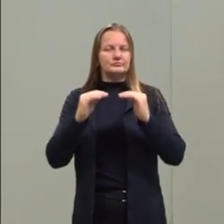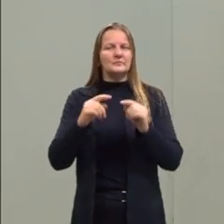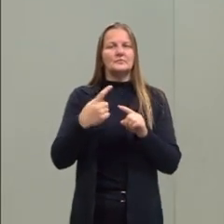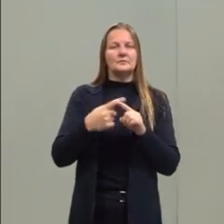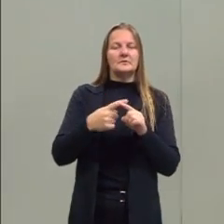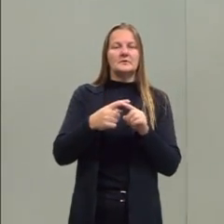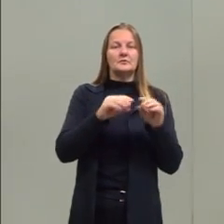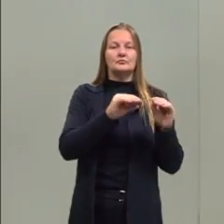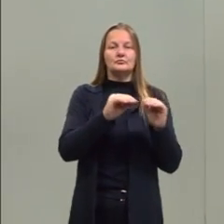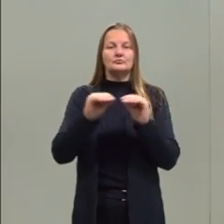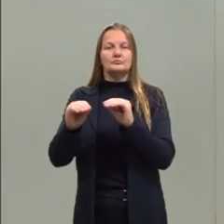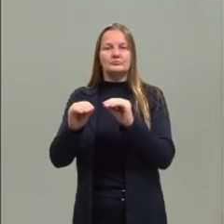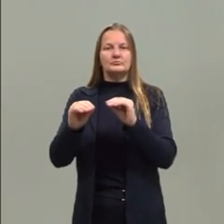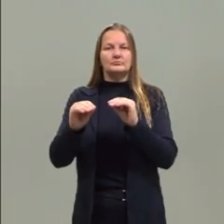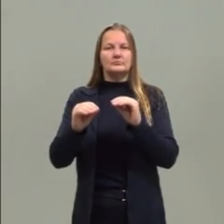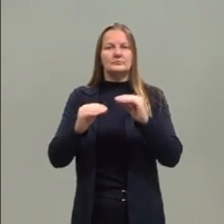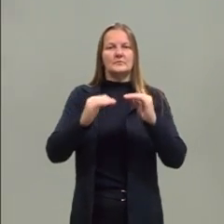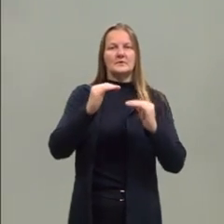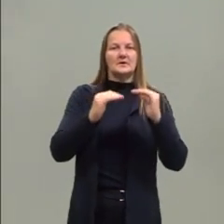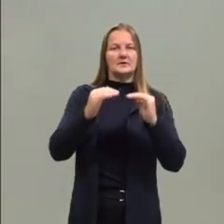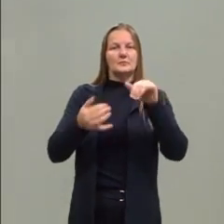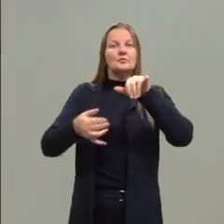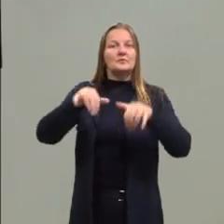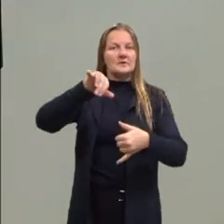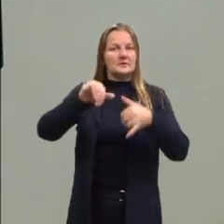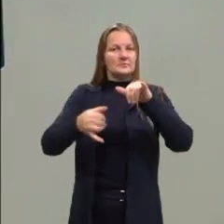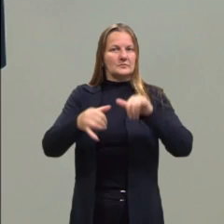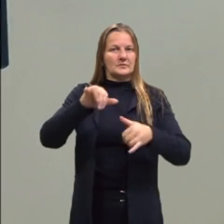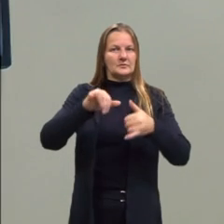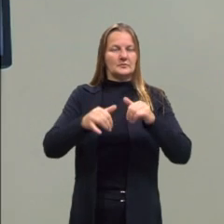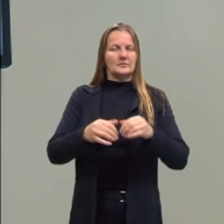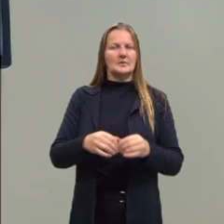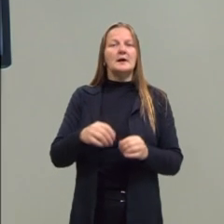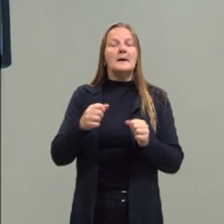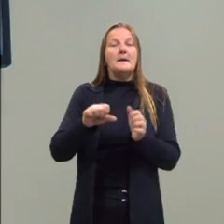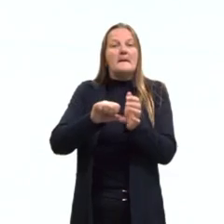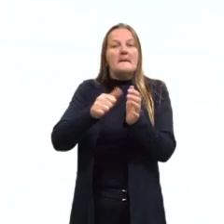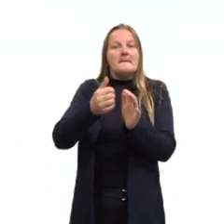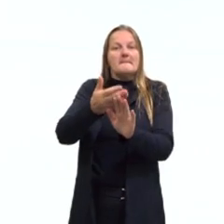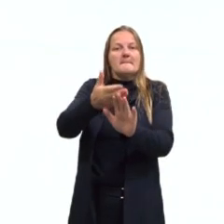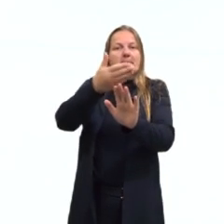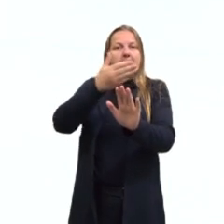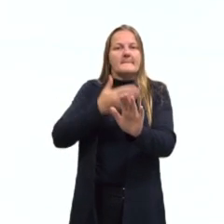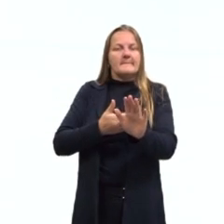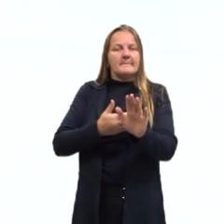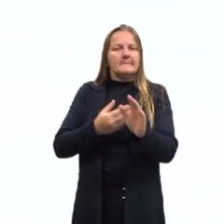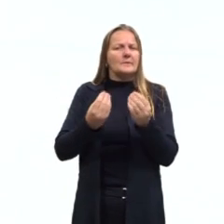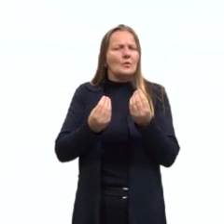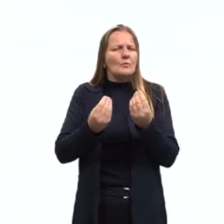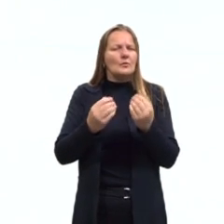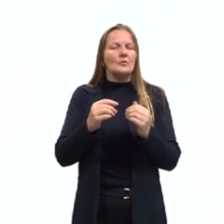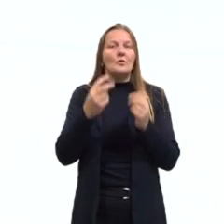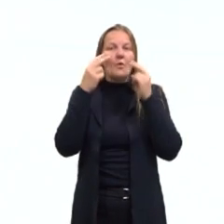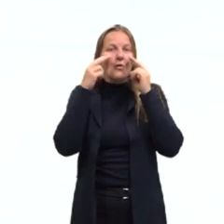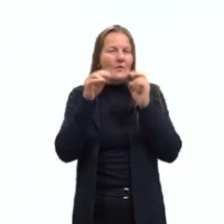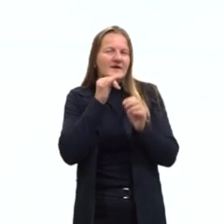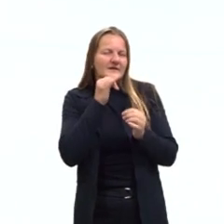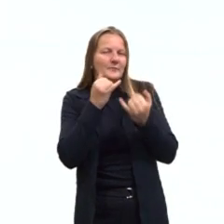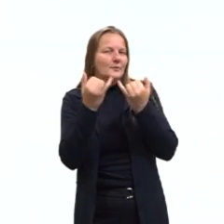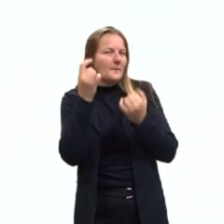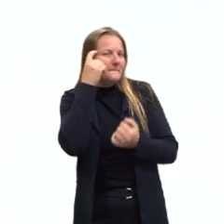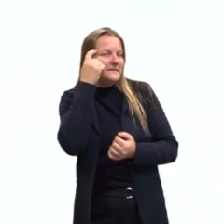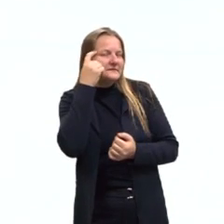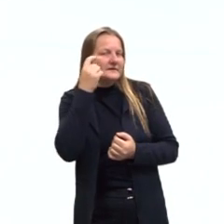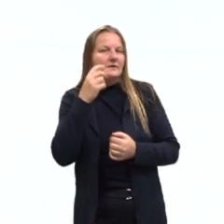o centro de Equilíbrio antes da gente entender um pouquinho do equilíbrio né Será que quando a gente olha